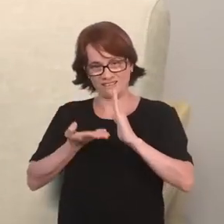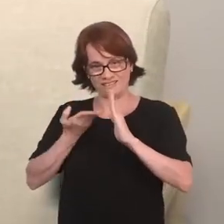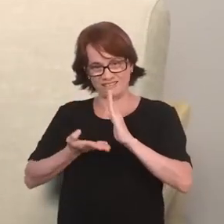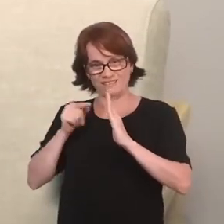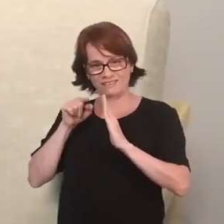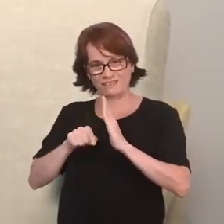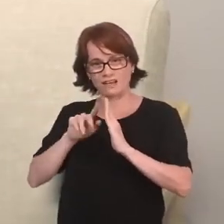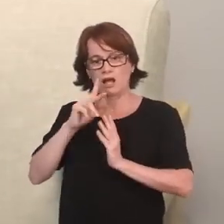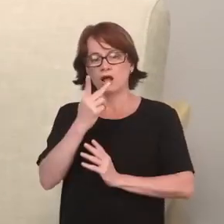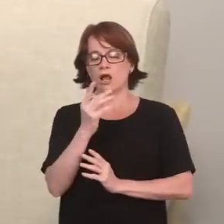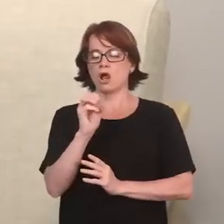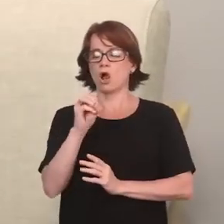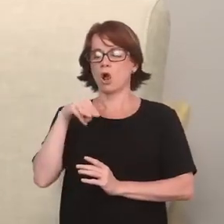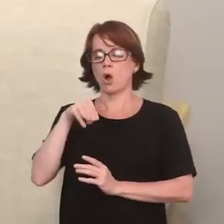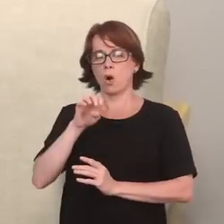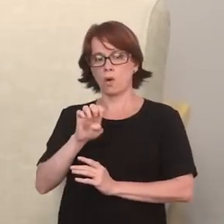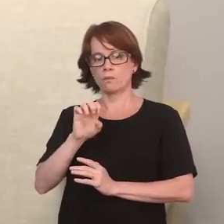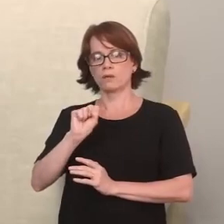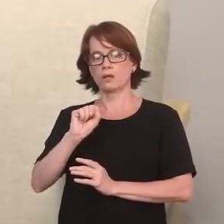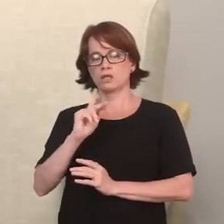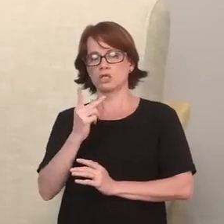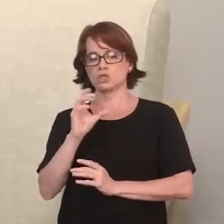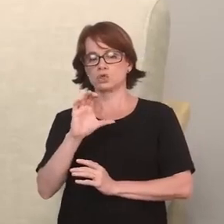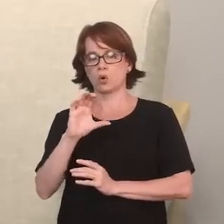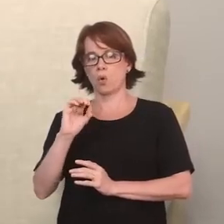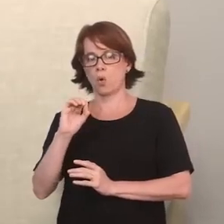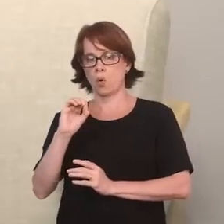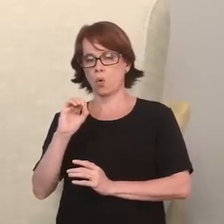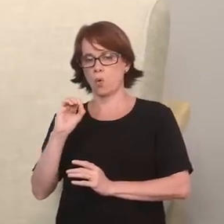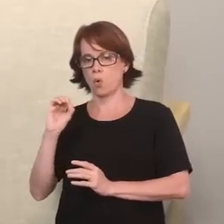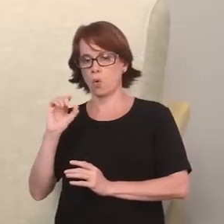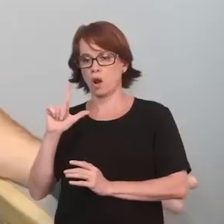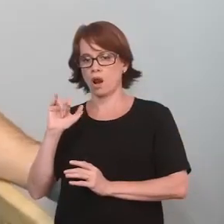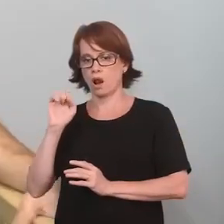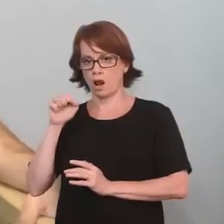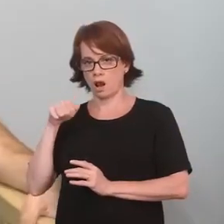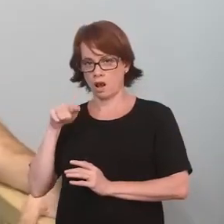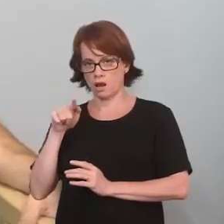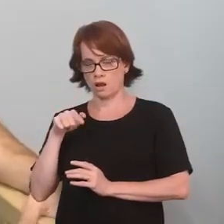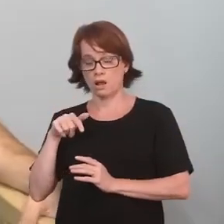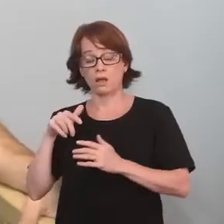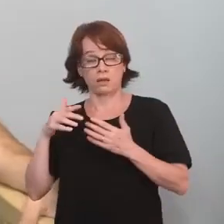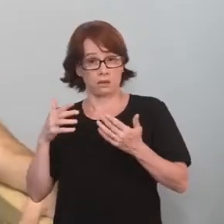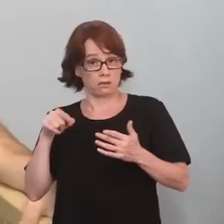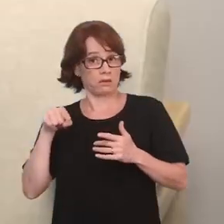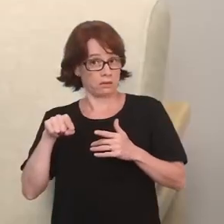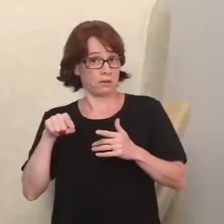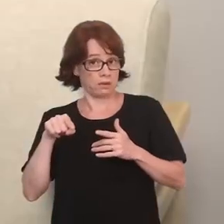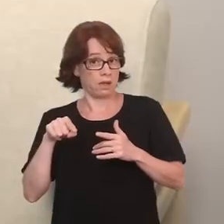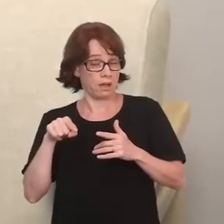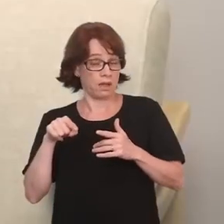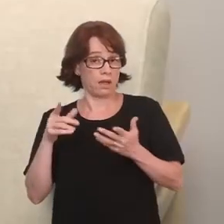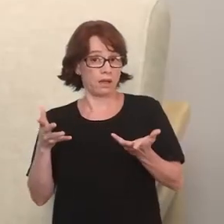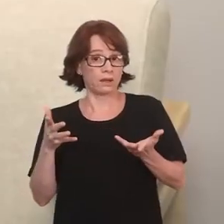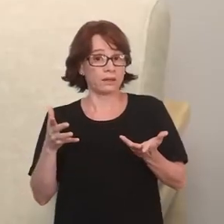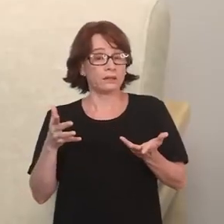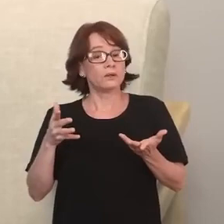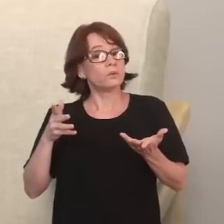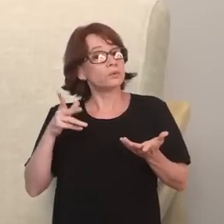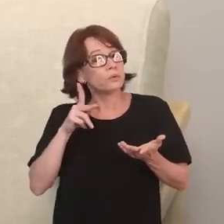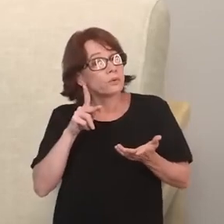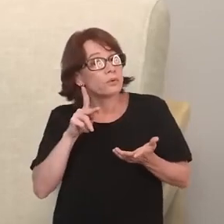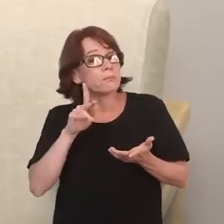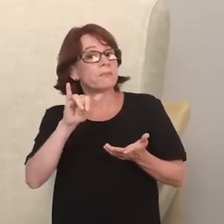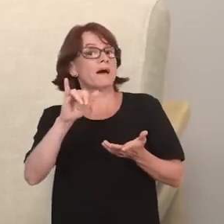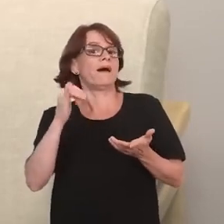de olho. Eles não querem que isso passe de jeito nenhum. Isso devolve a autoridade da educação para os pais. Exatamente, né? E eles